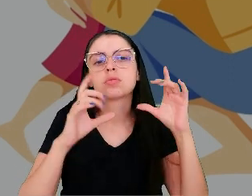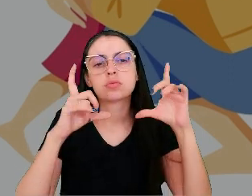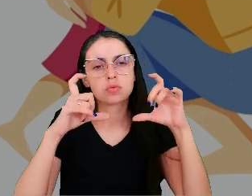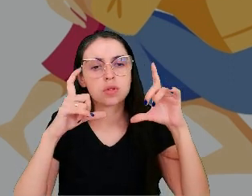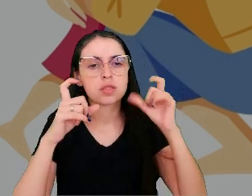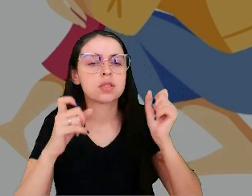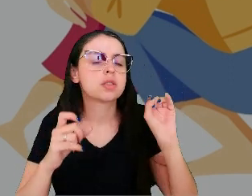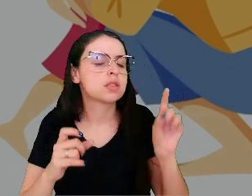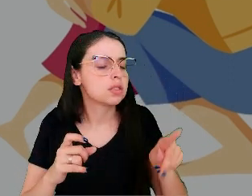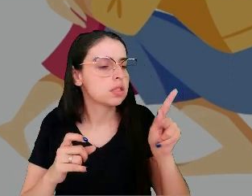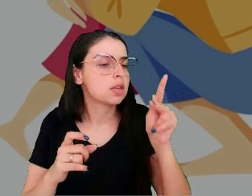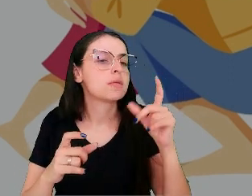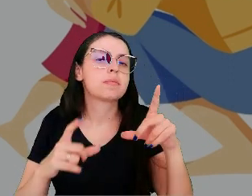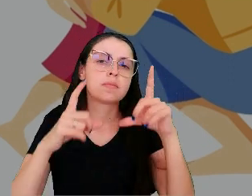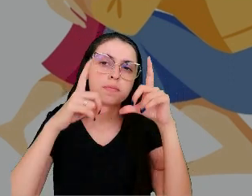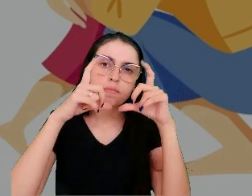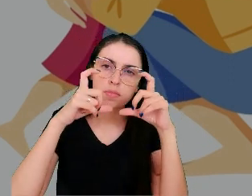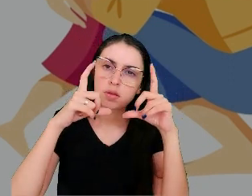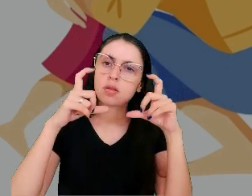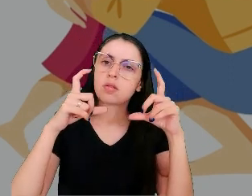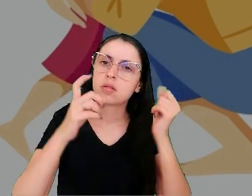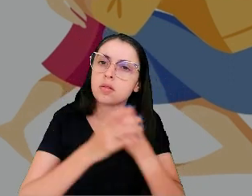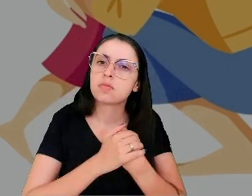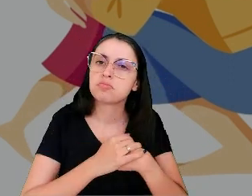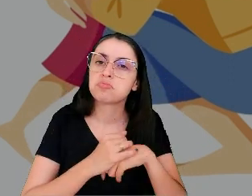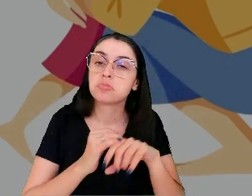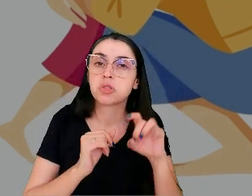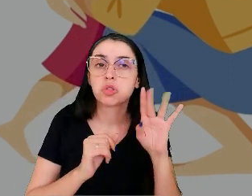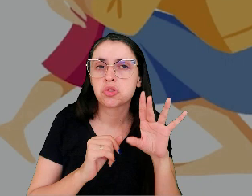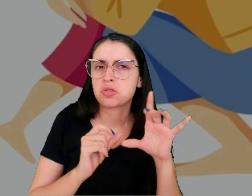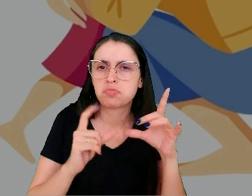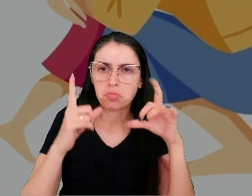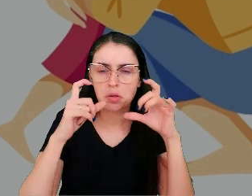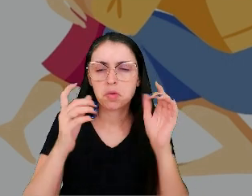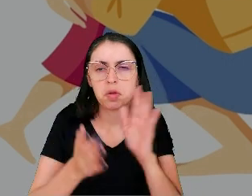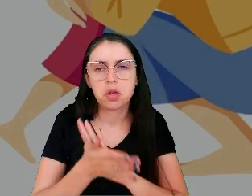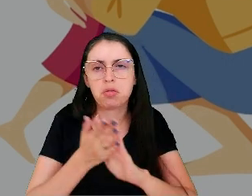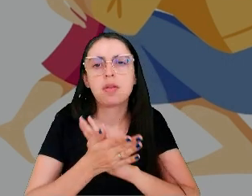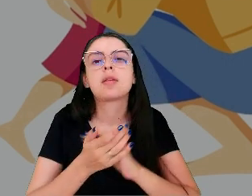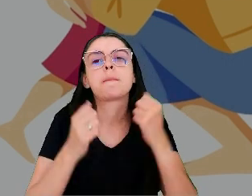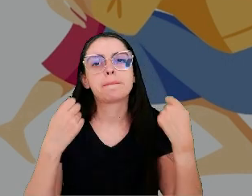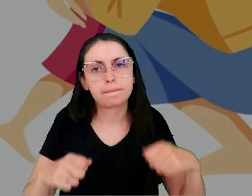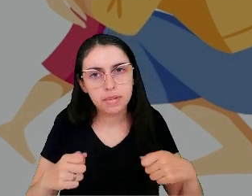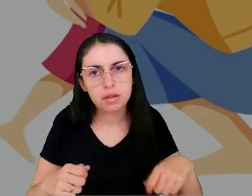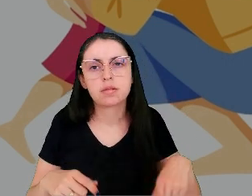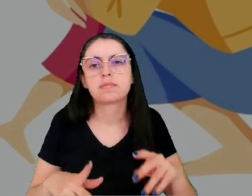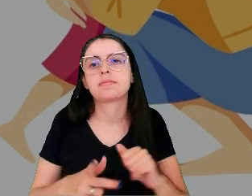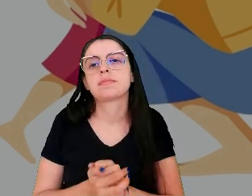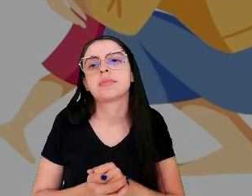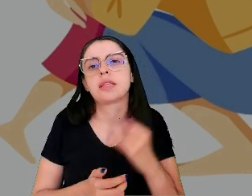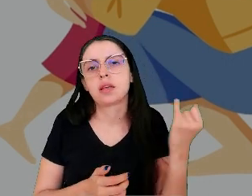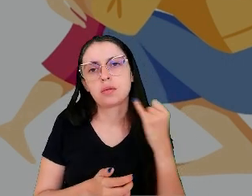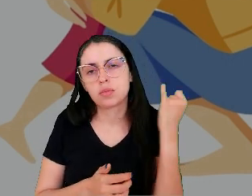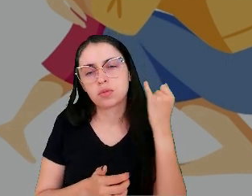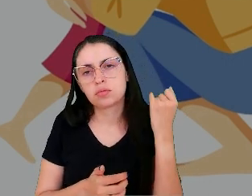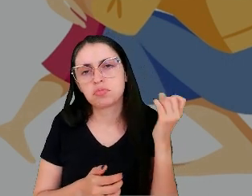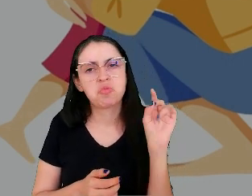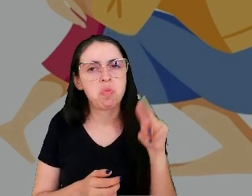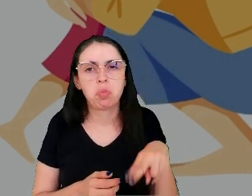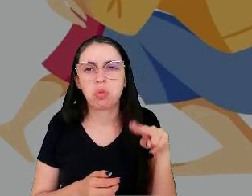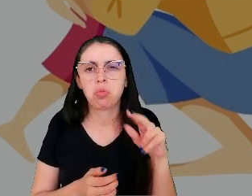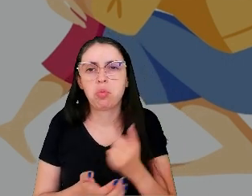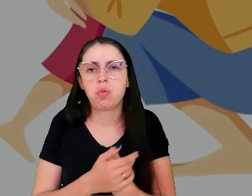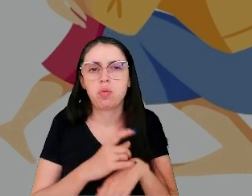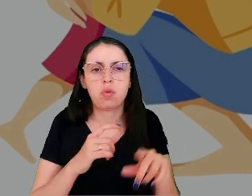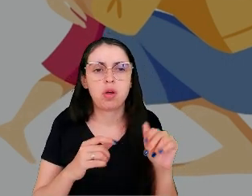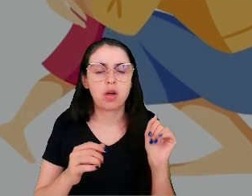está sempre fotografando, mesmo quando não está com a câmera. Isso é muito importante. A gente nunca deixa de